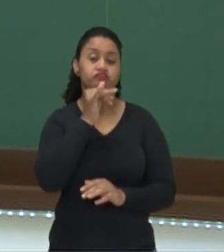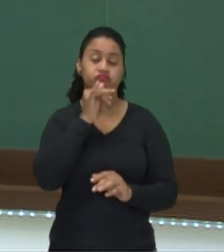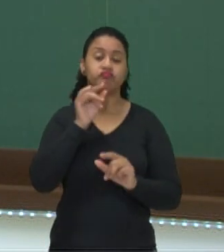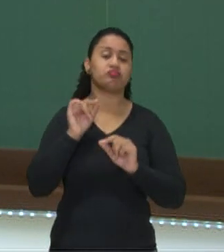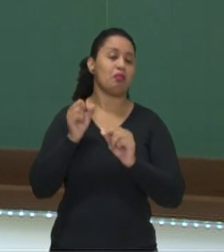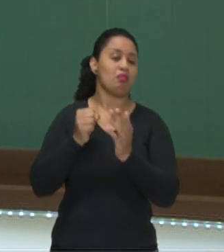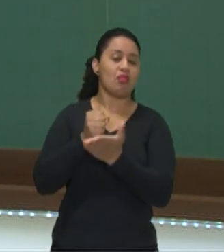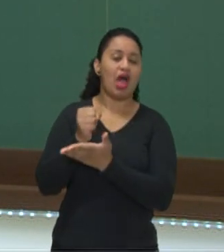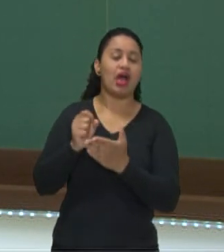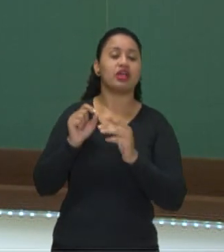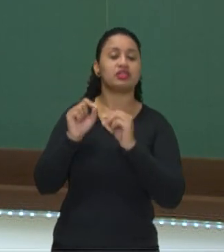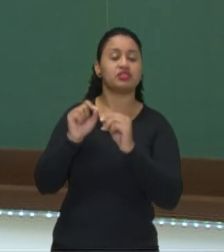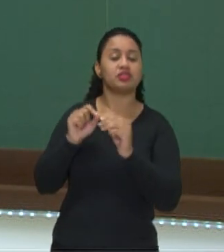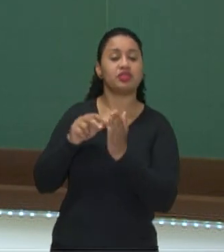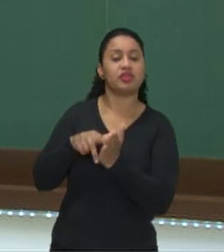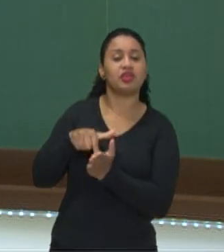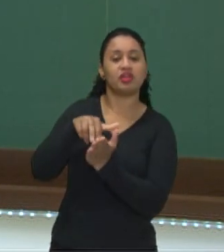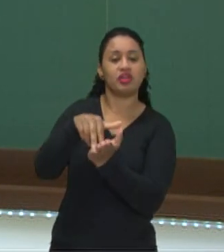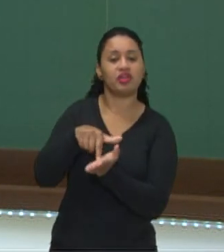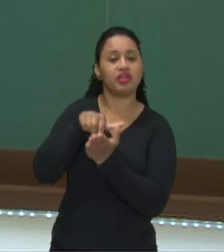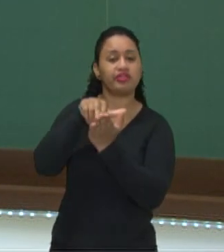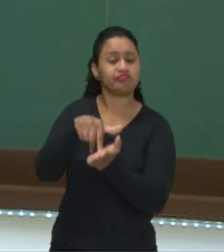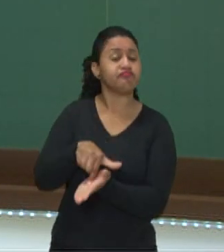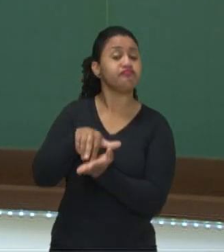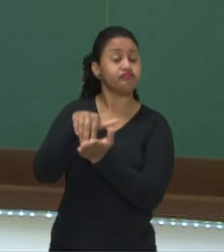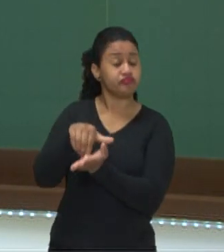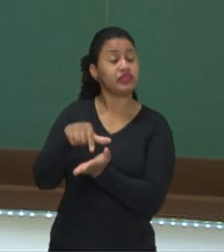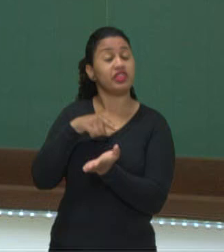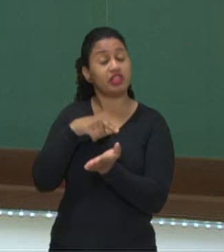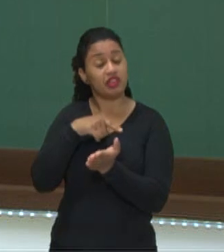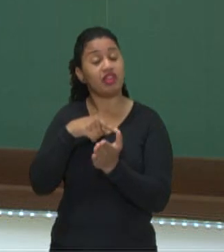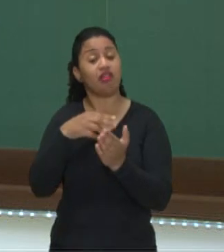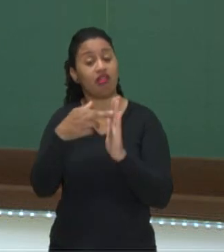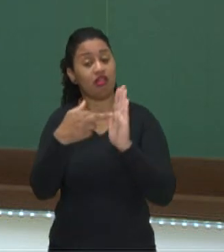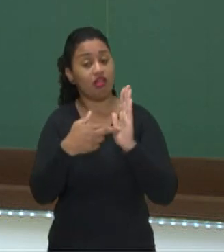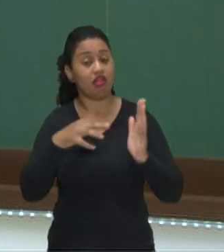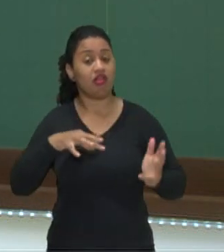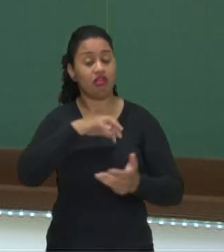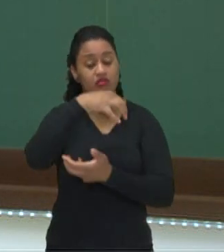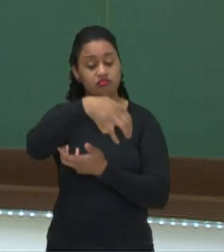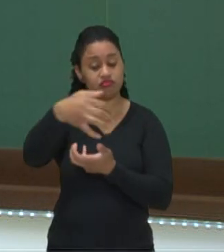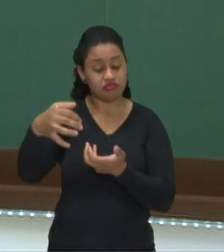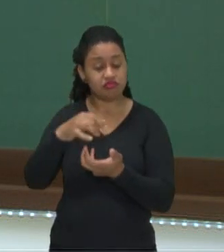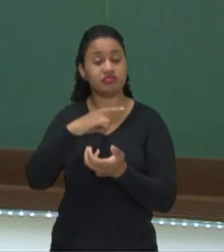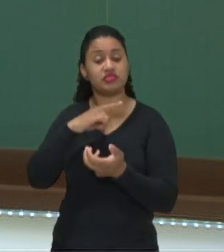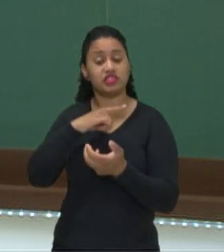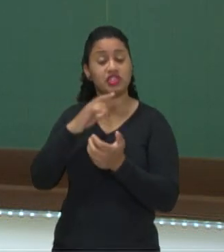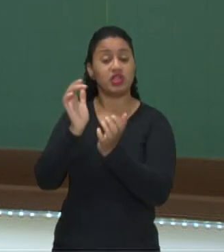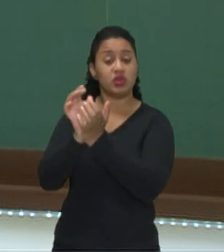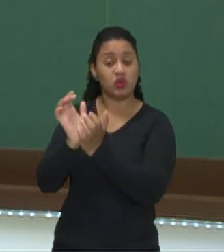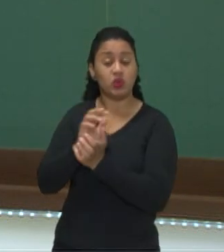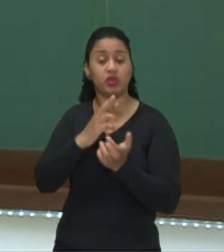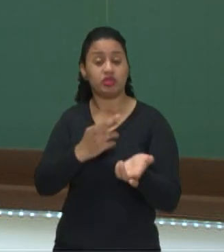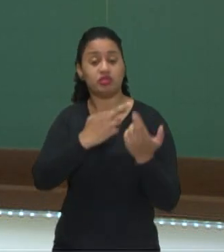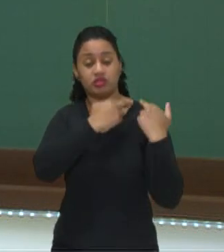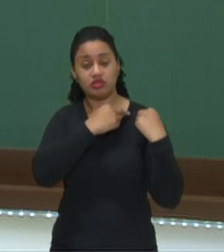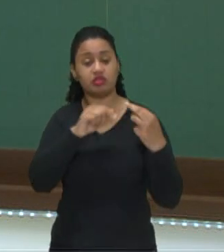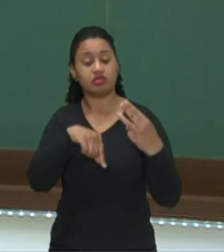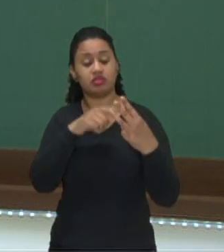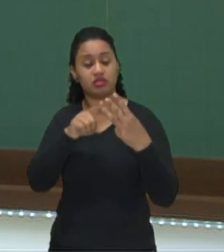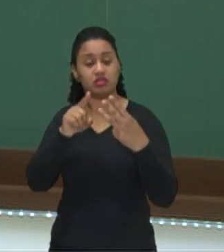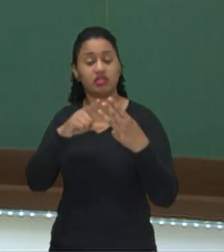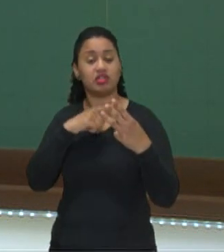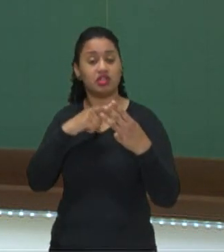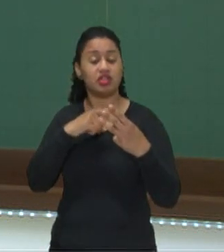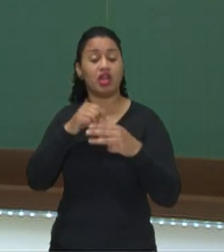bem básico, o skate, ele tem regras universais, ele tem federações e confederações e ele está regido por um